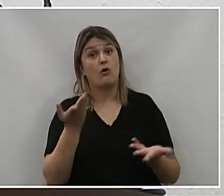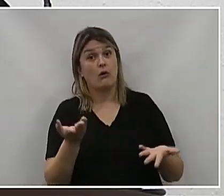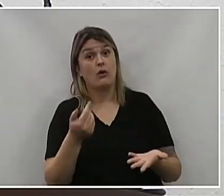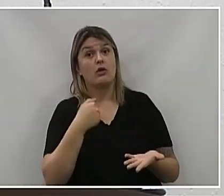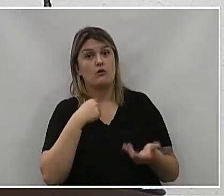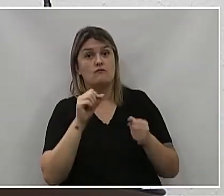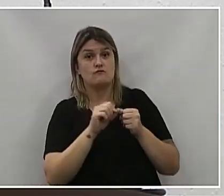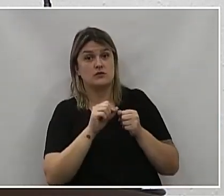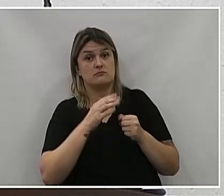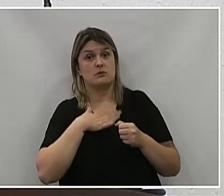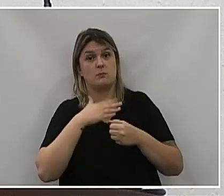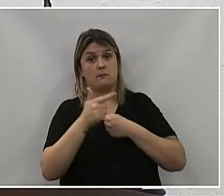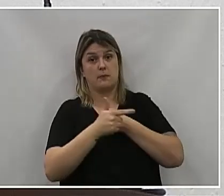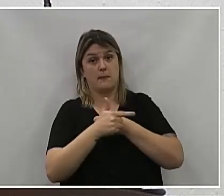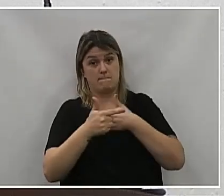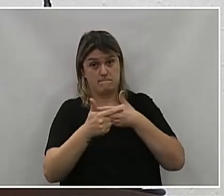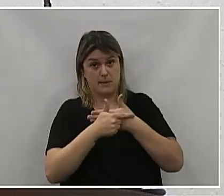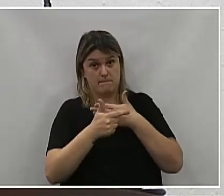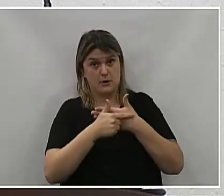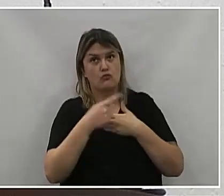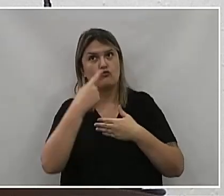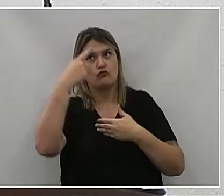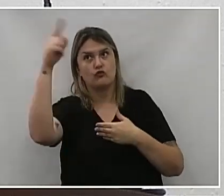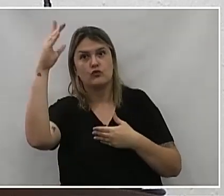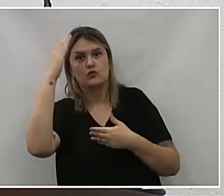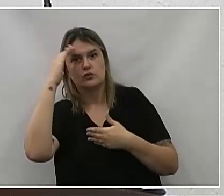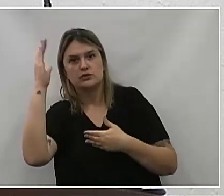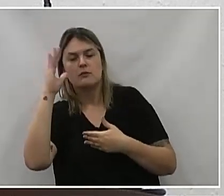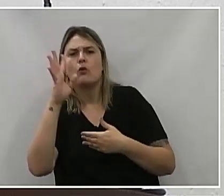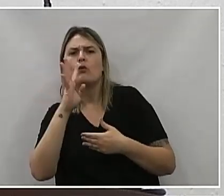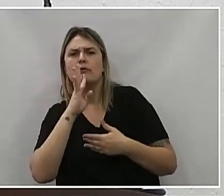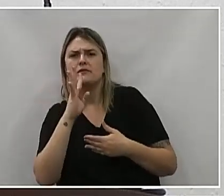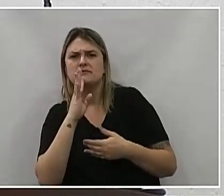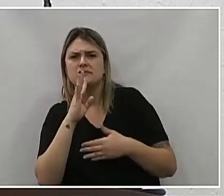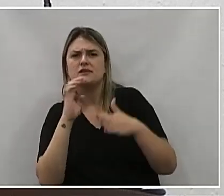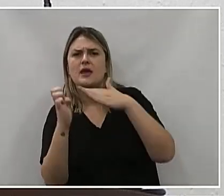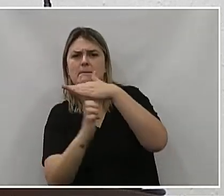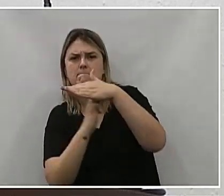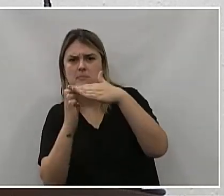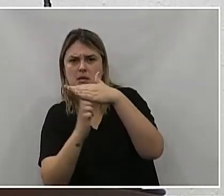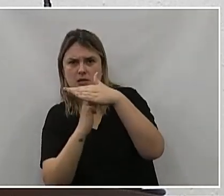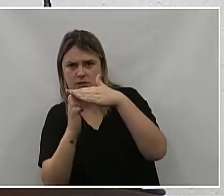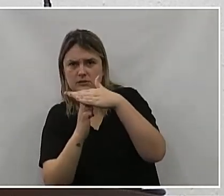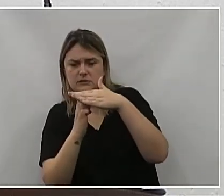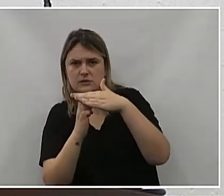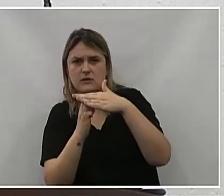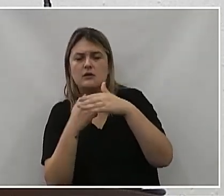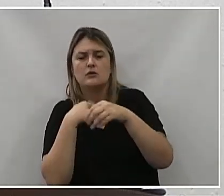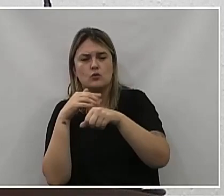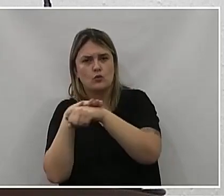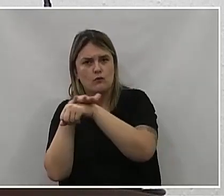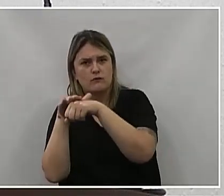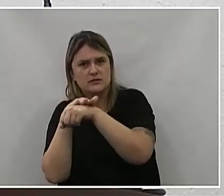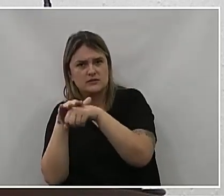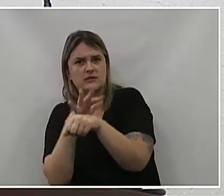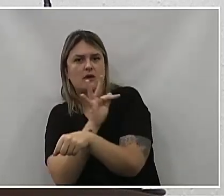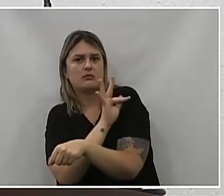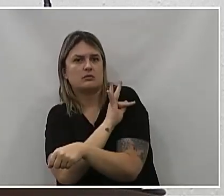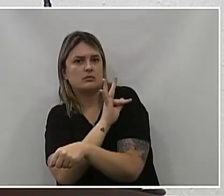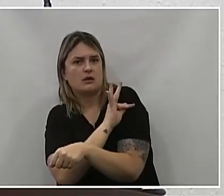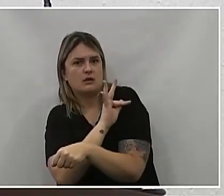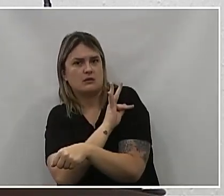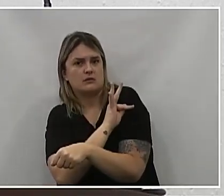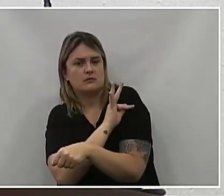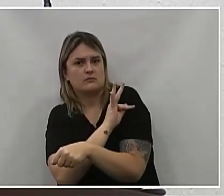gente, eu fiz minha parte. Fui para Curitiba, conheci a empresa que fez a instalação dos radares, conversei com a parte técnica